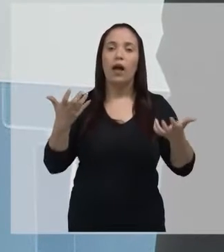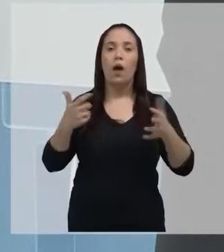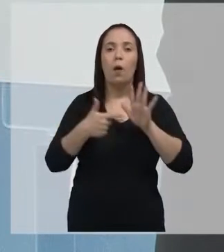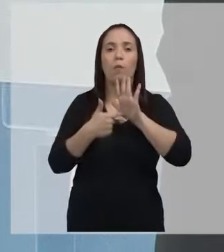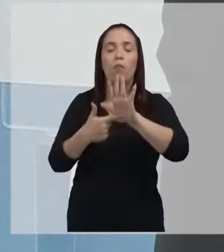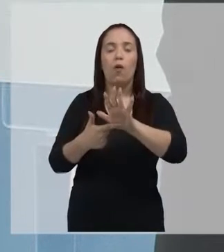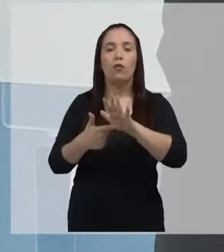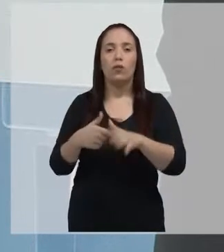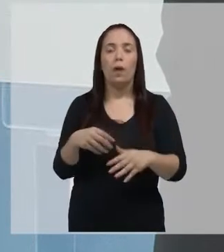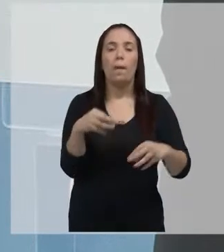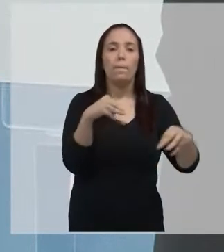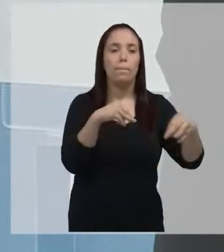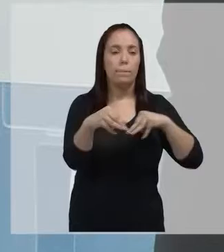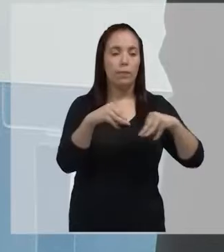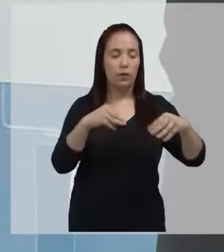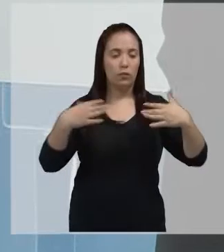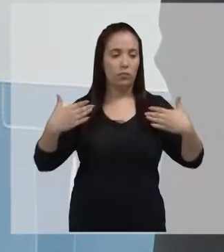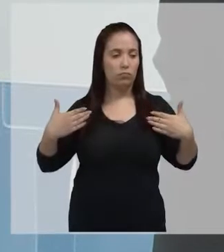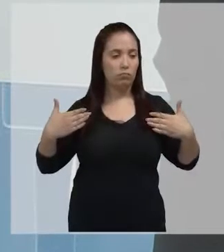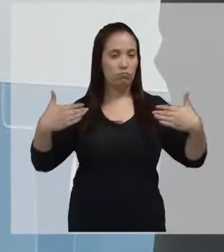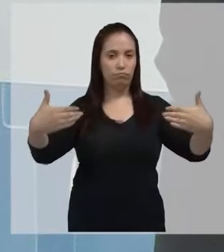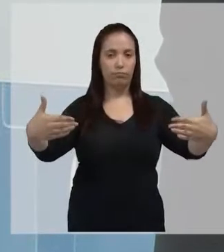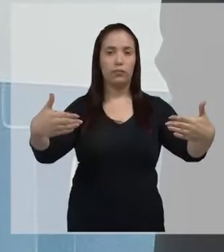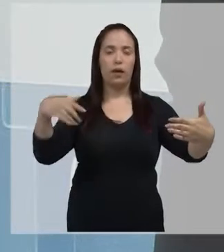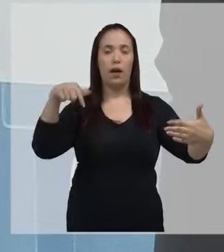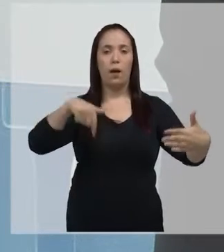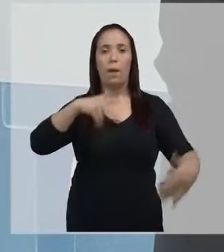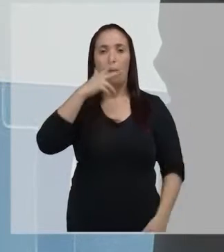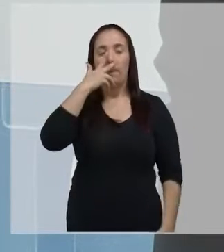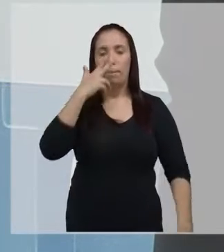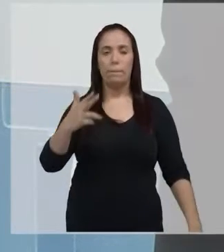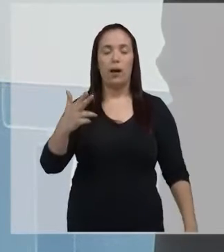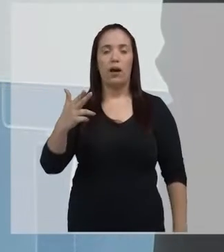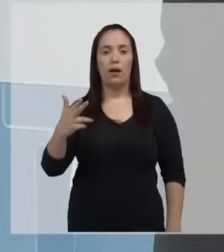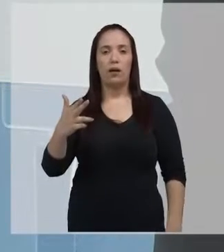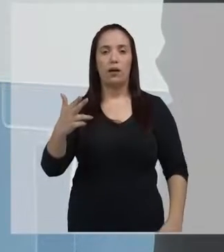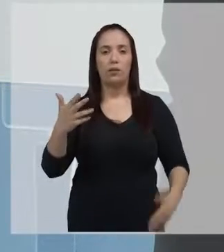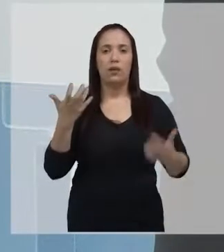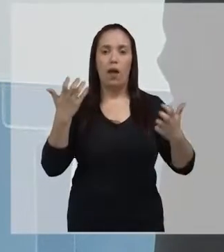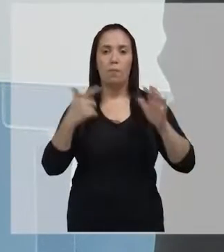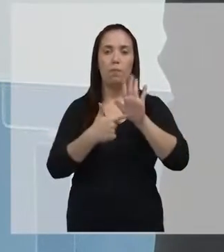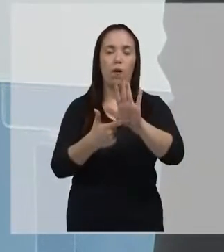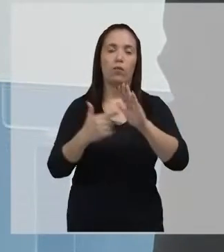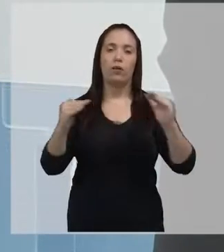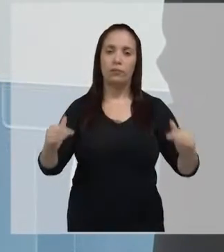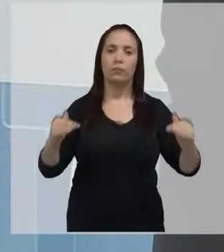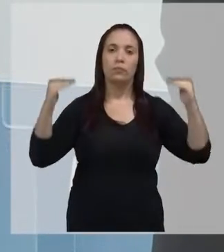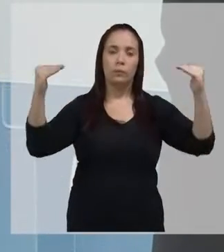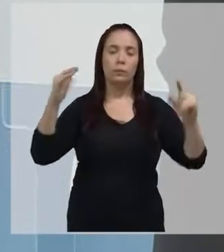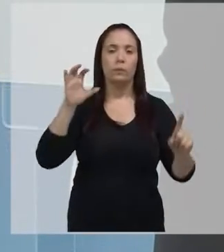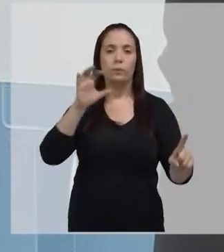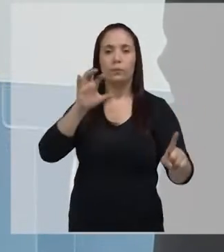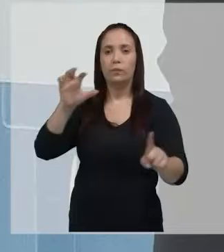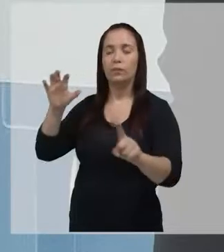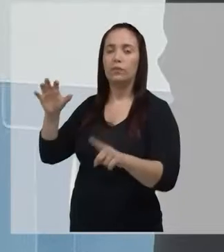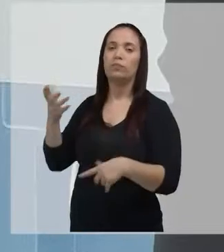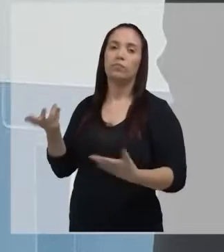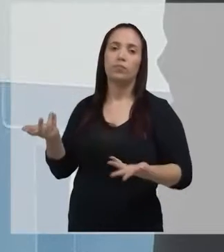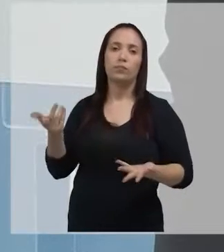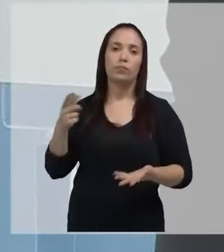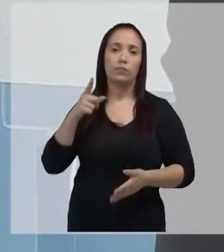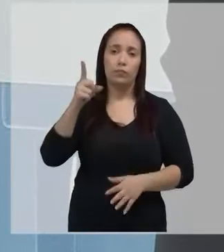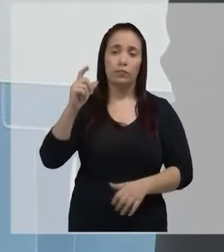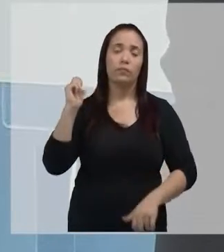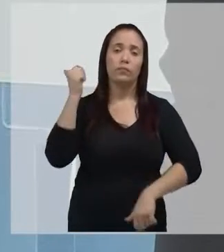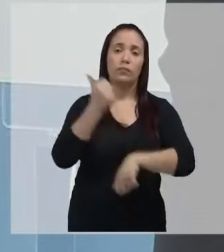assim, as figuras, porque tem uma coisa diferente, eles estão lá, eles foram nomeados, né? Vão passar lá muito tempo, são vitalícios. É